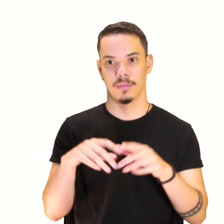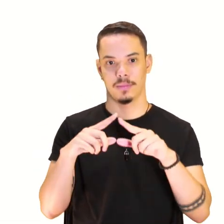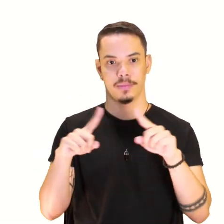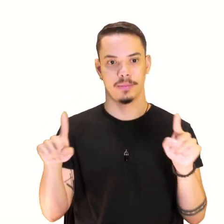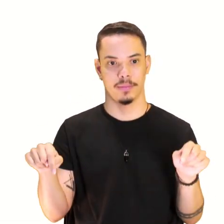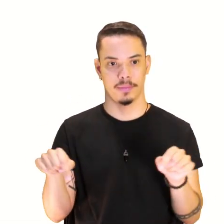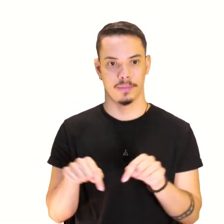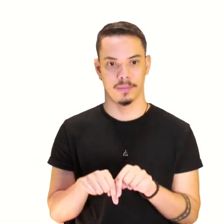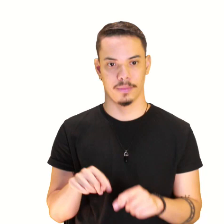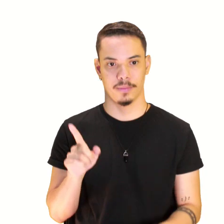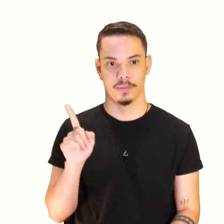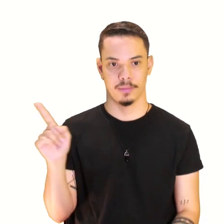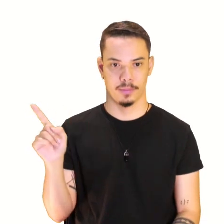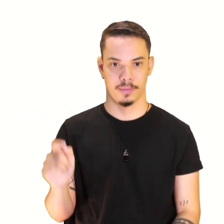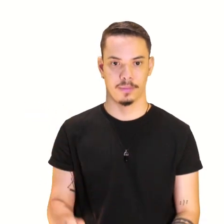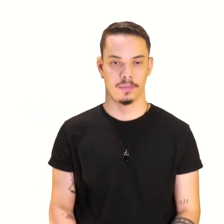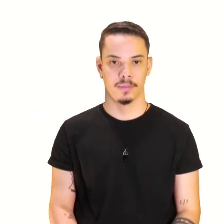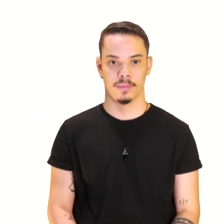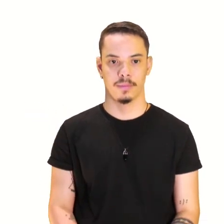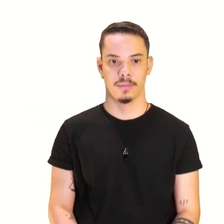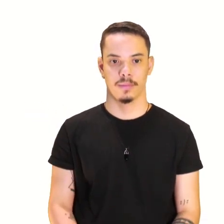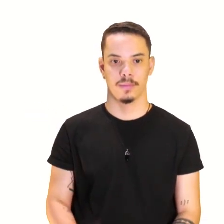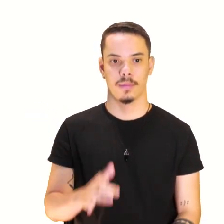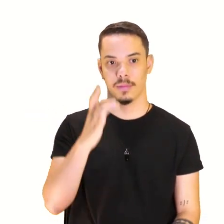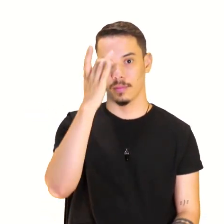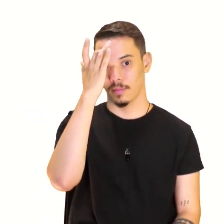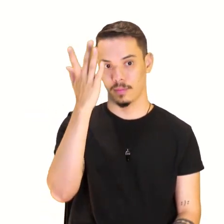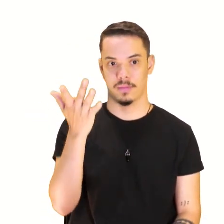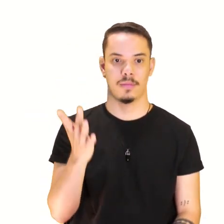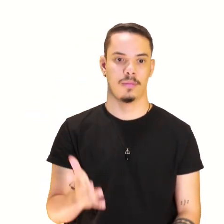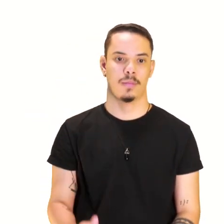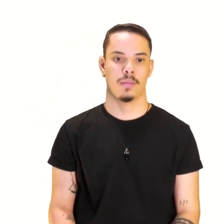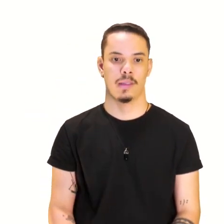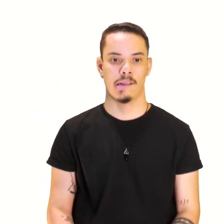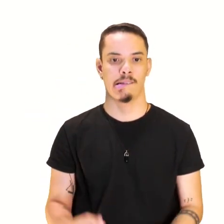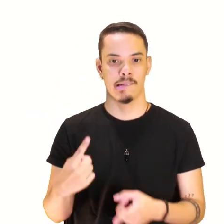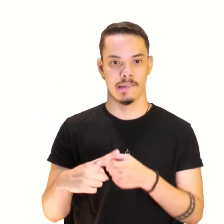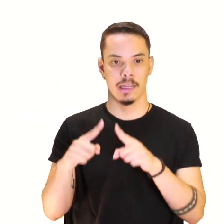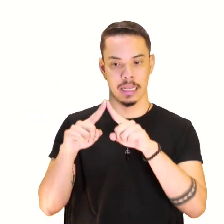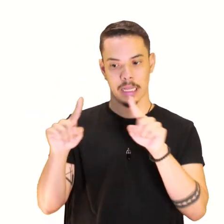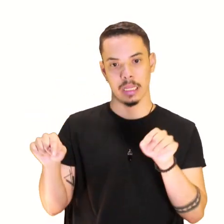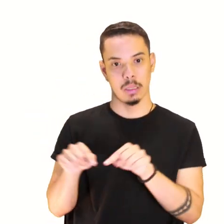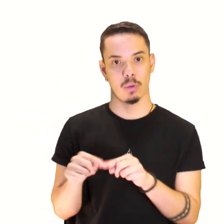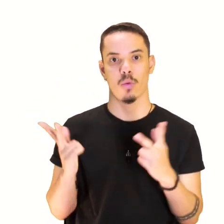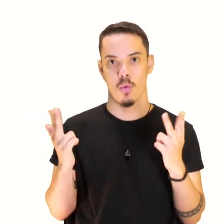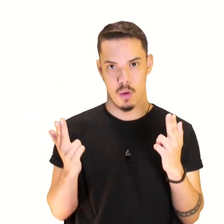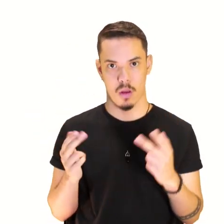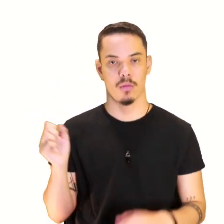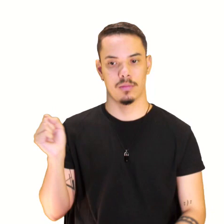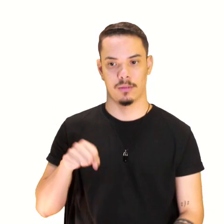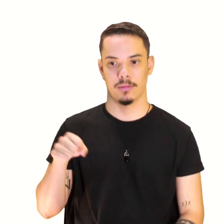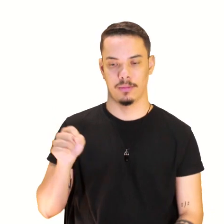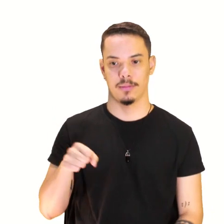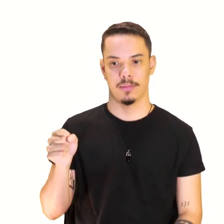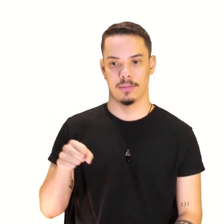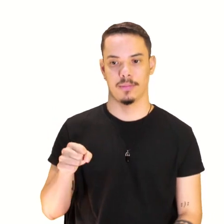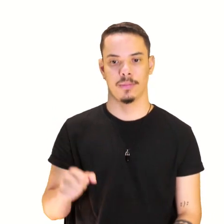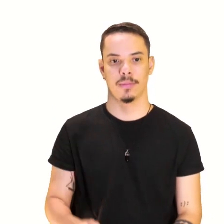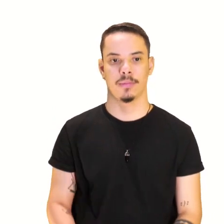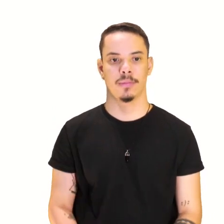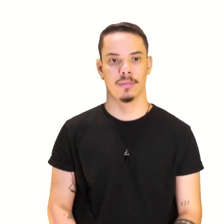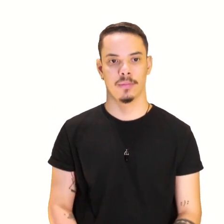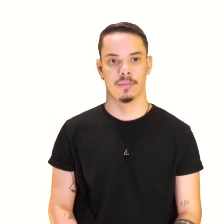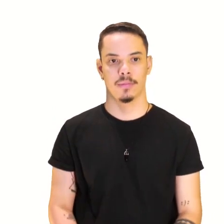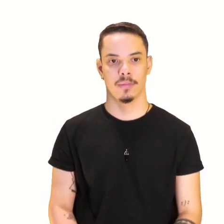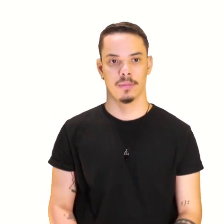a seguir? Ai, eu acho que tá muito fácil esse, não tá? Tá. Olha lá, ângulo igual. Ângulo igual. Ângulo igual? Ângulo igual. Ah, então